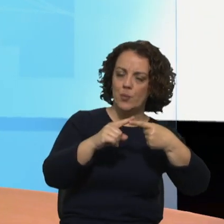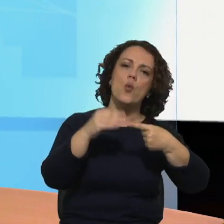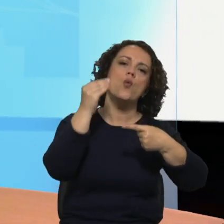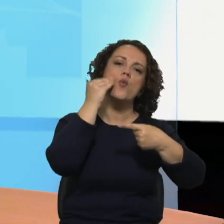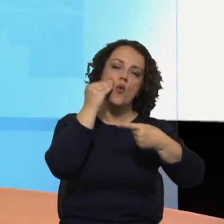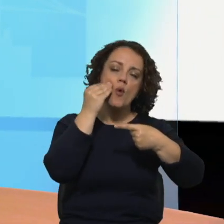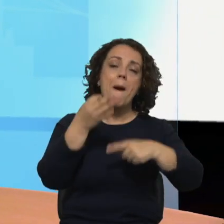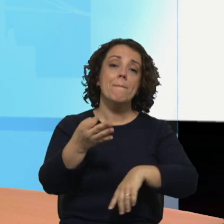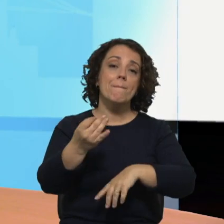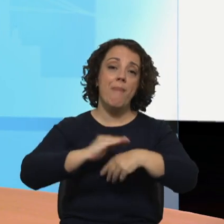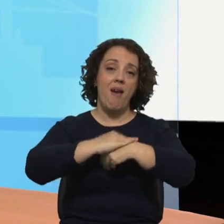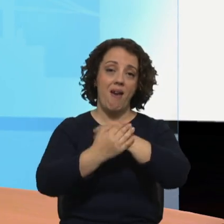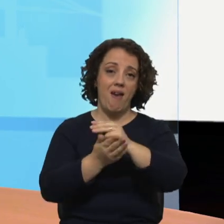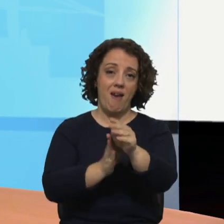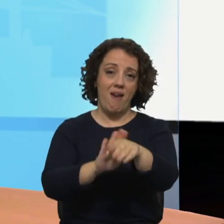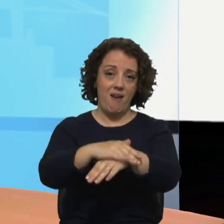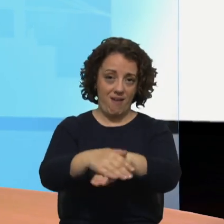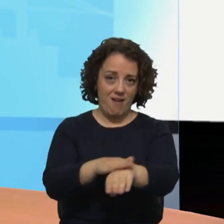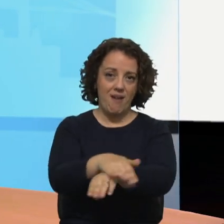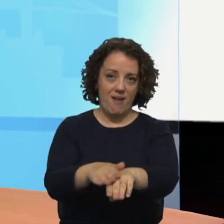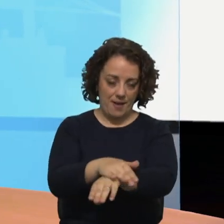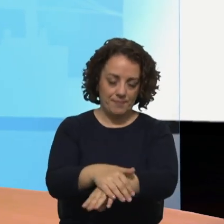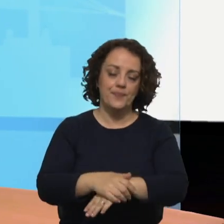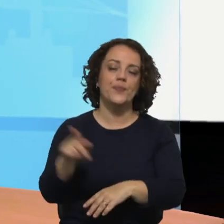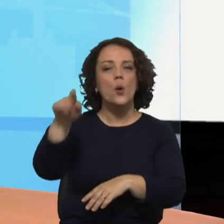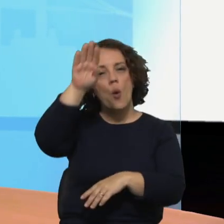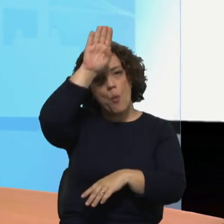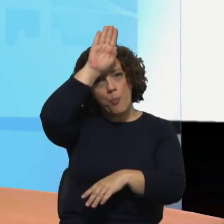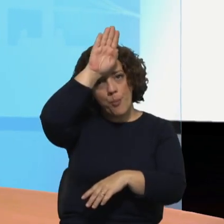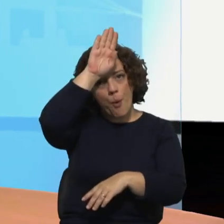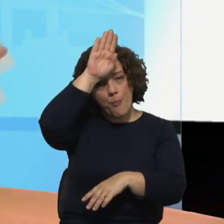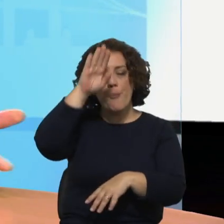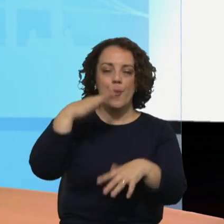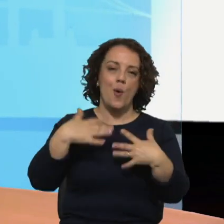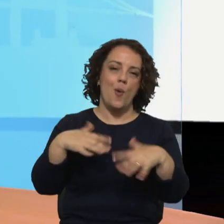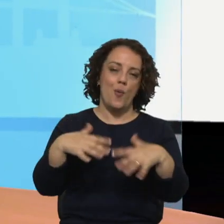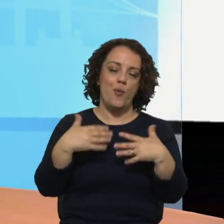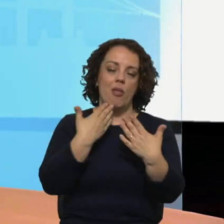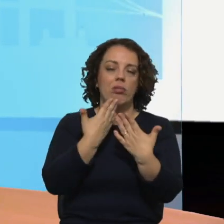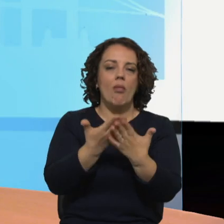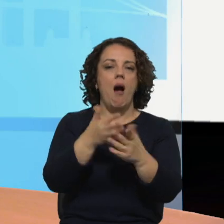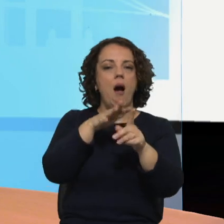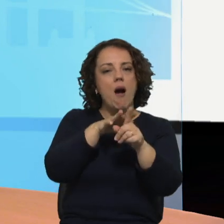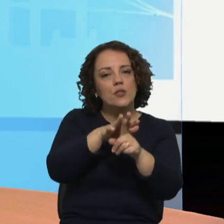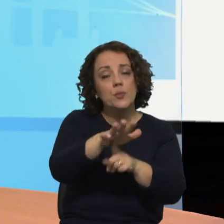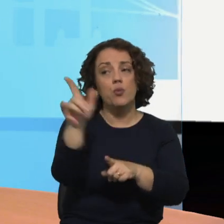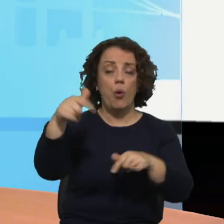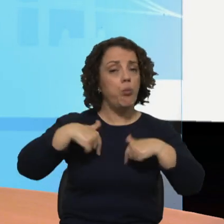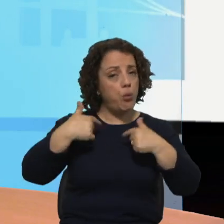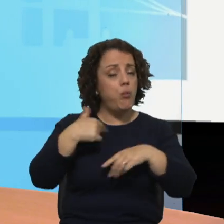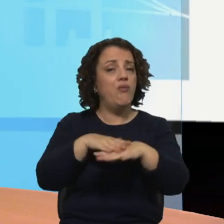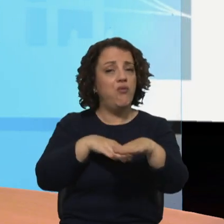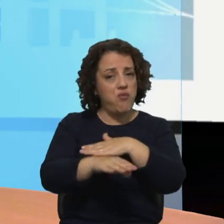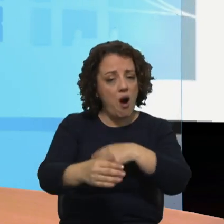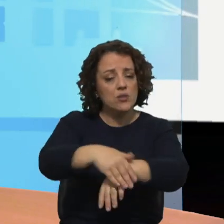lava-pés. De facto, o Papa Francisco é inspirador também nesse gesto, por o fazer e por celebrar